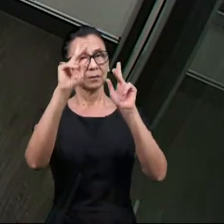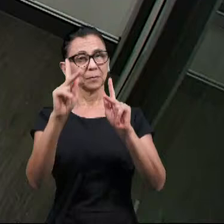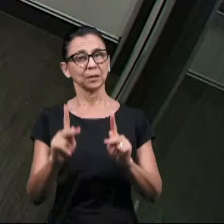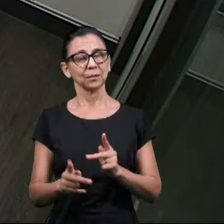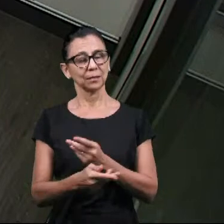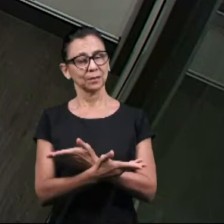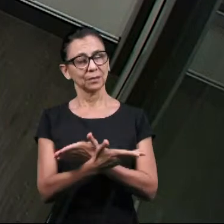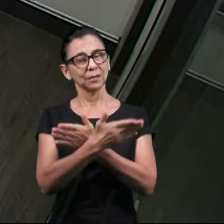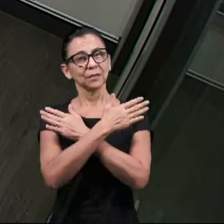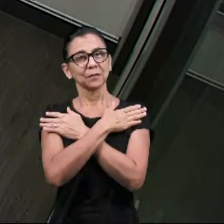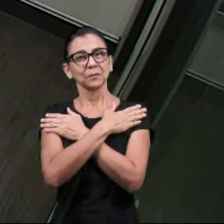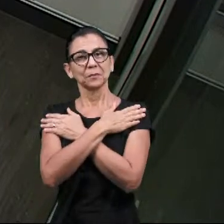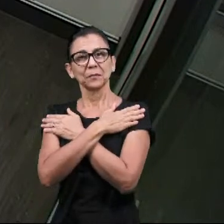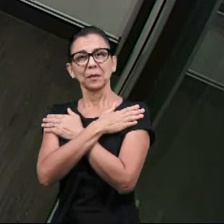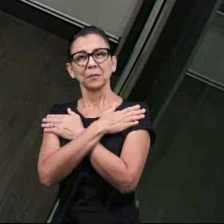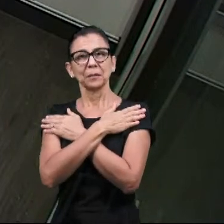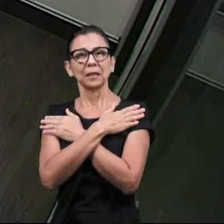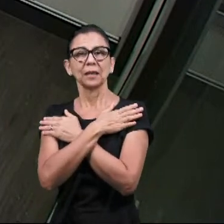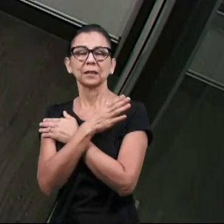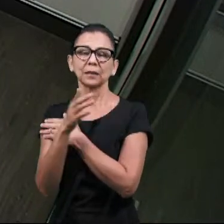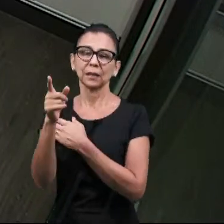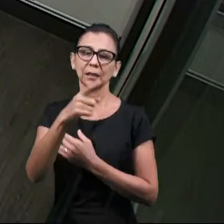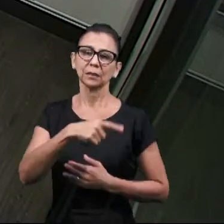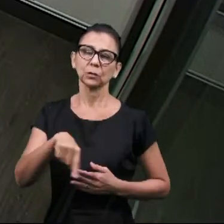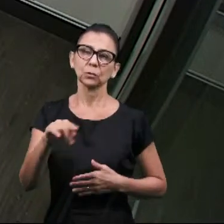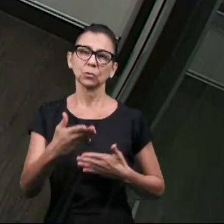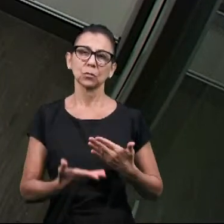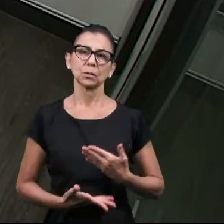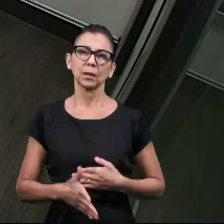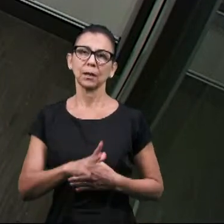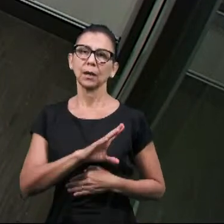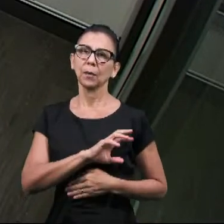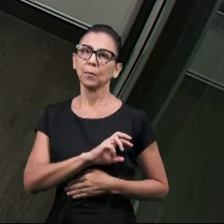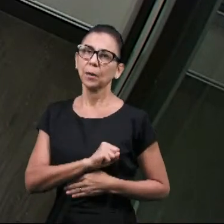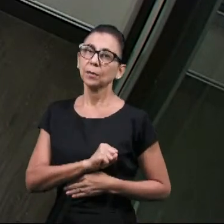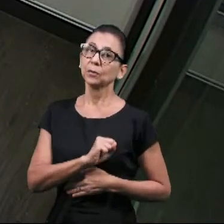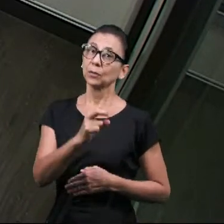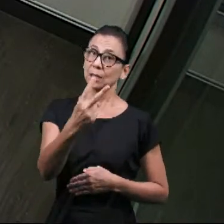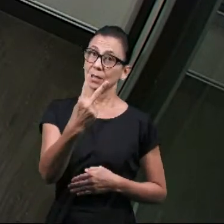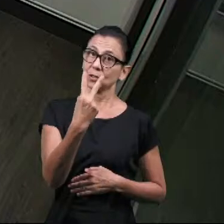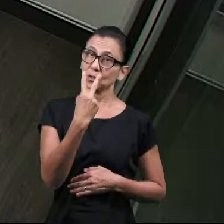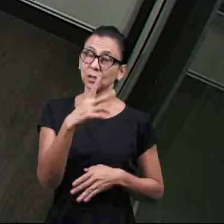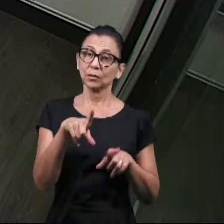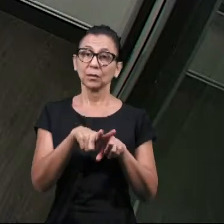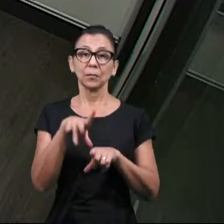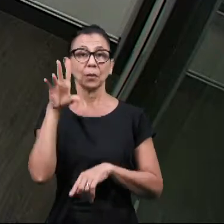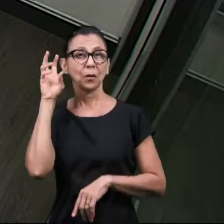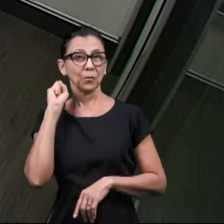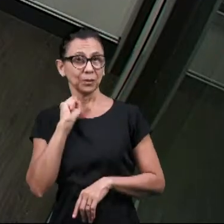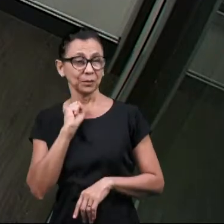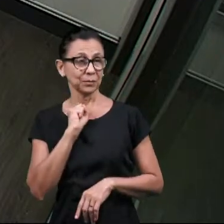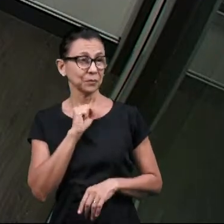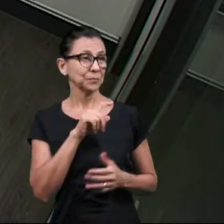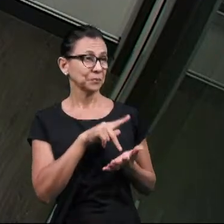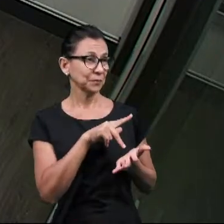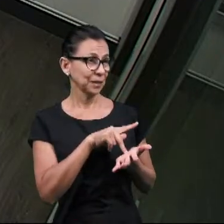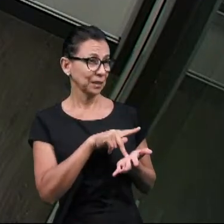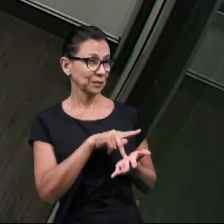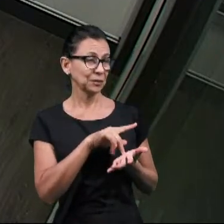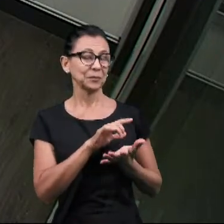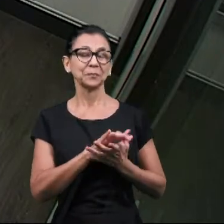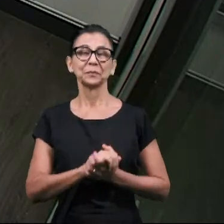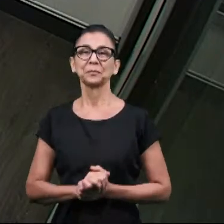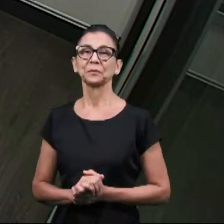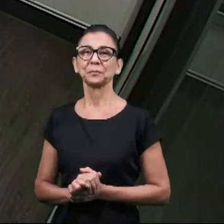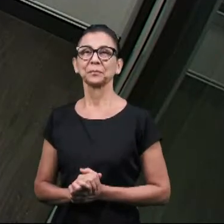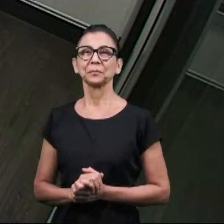chamou nosso abraço aí a todos nossos irmãos queridos que estamos ouvindo e nos assistindo também né Elias Amém louvado seja o nome